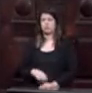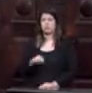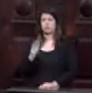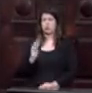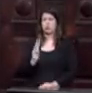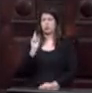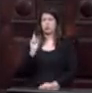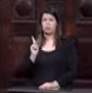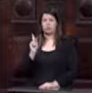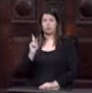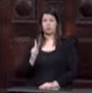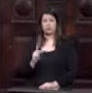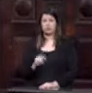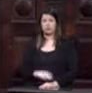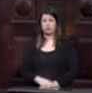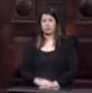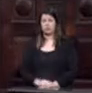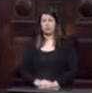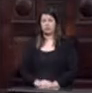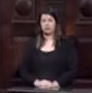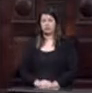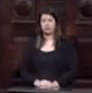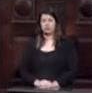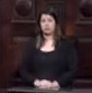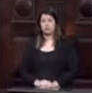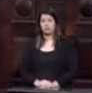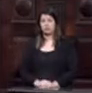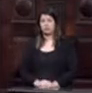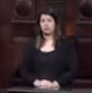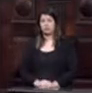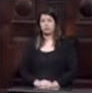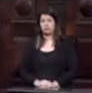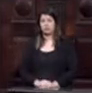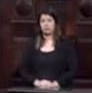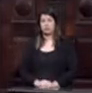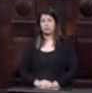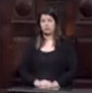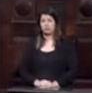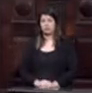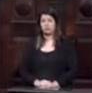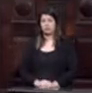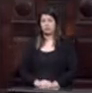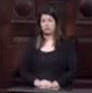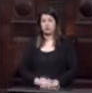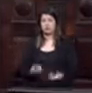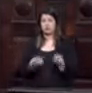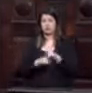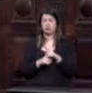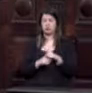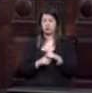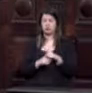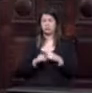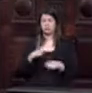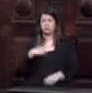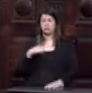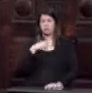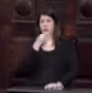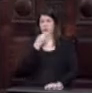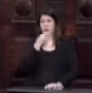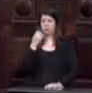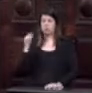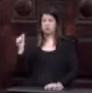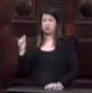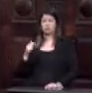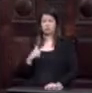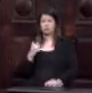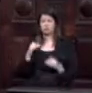Não, de tributação. Voto divergente. Não, voto divergente, vou colher os pareceres dos outros